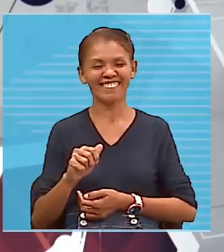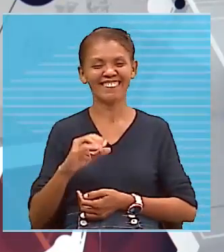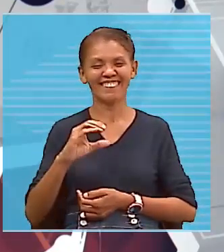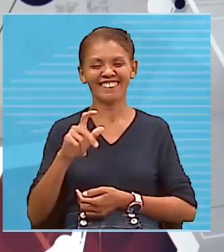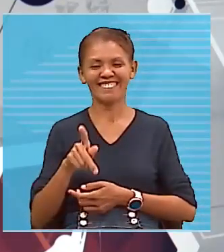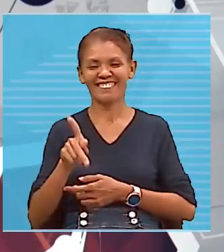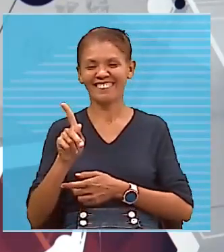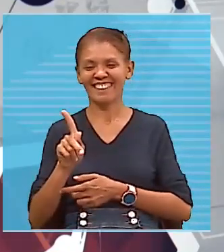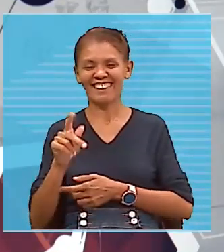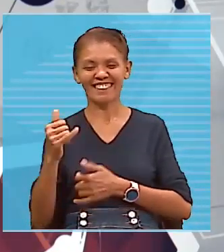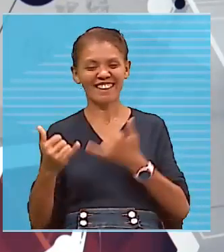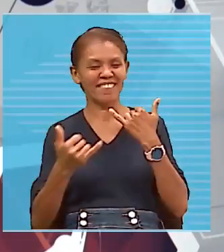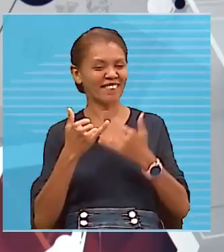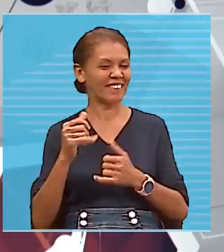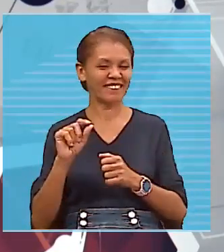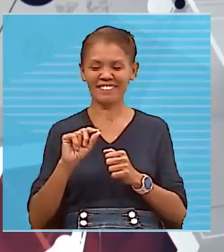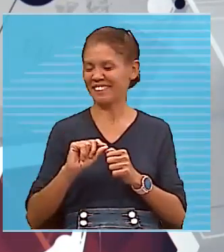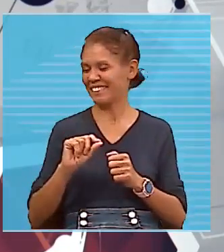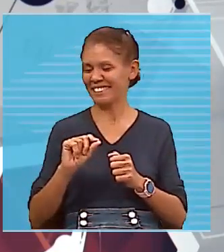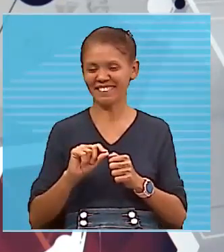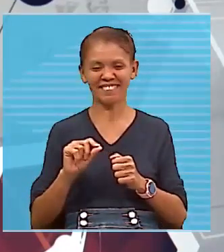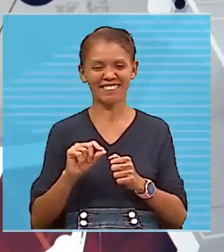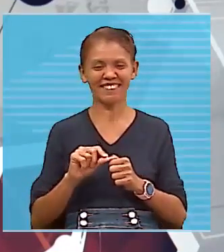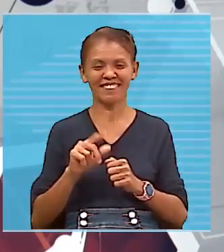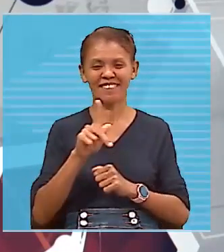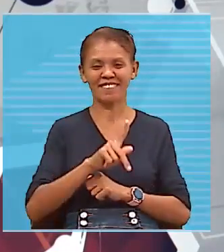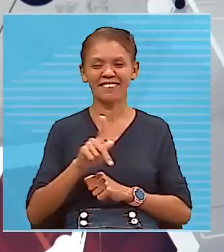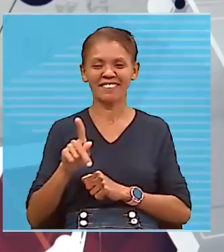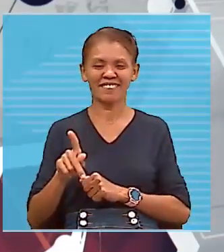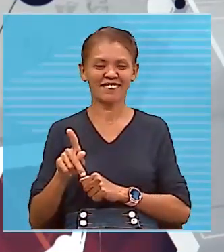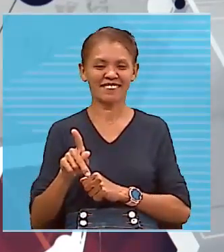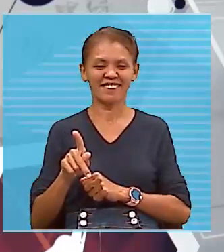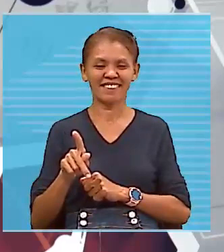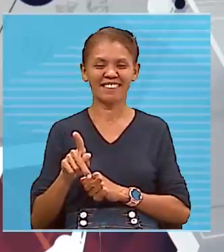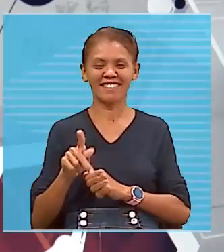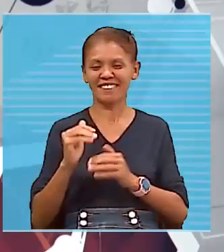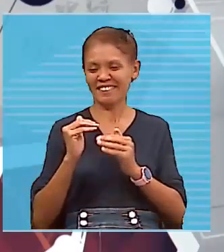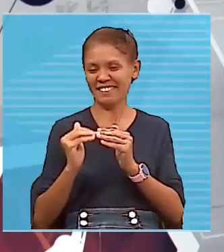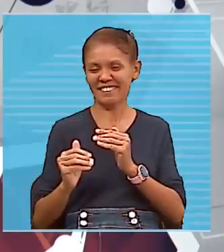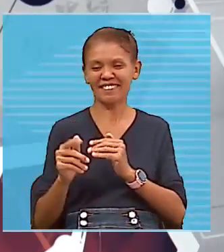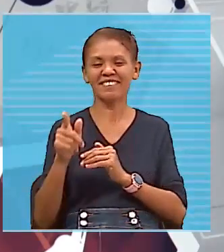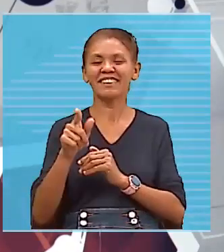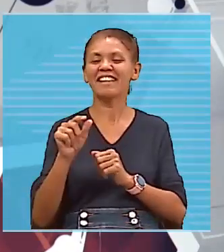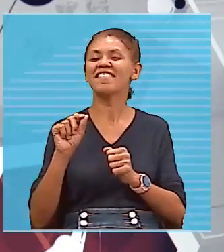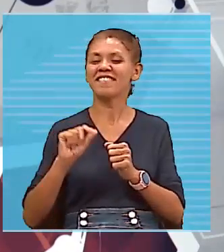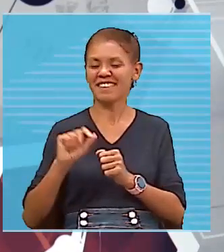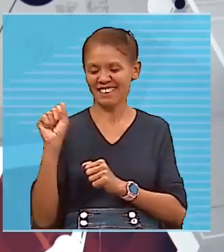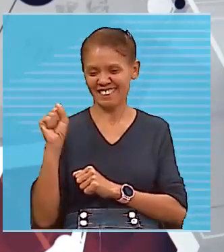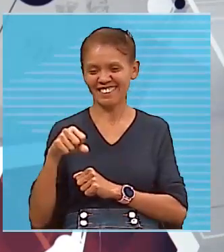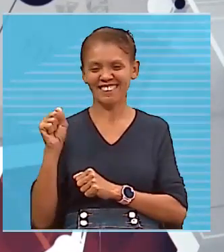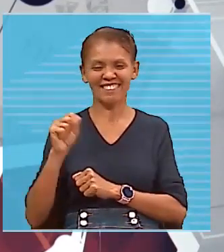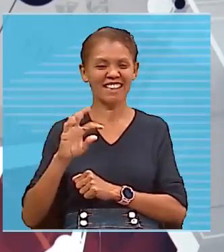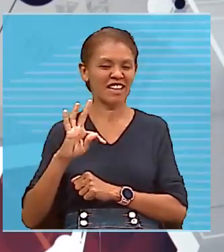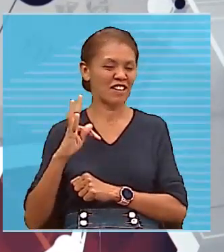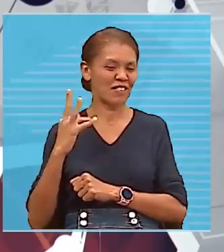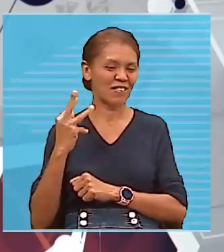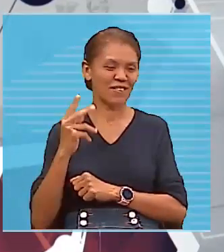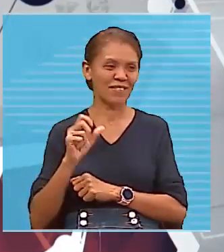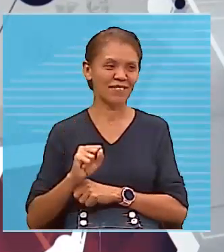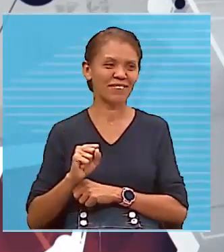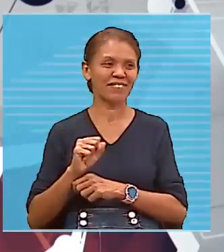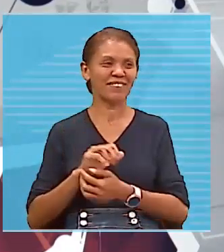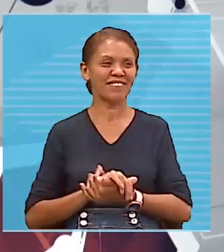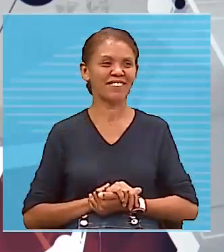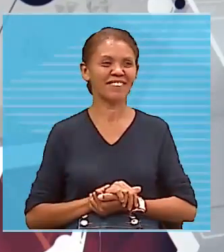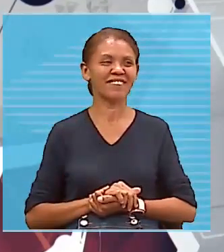isso não existe. Se eu já fiz, eu não lembro. Pois você não lembra, porque você já fez sim.